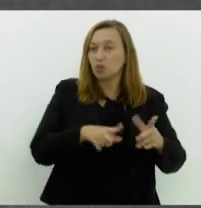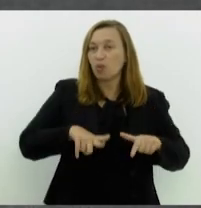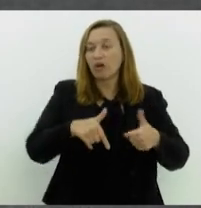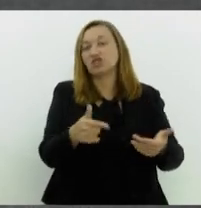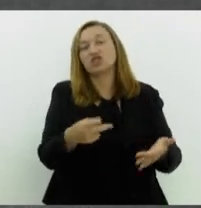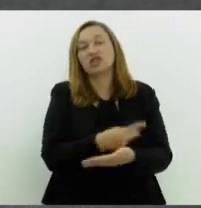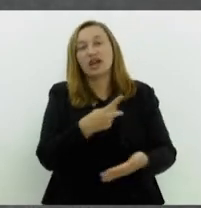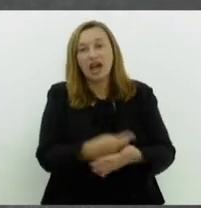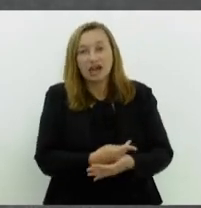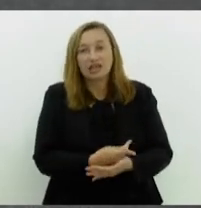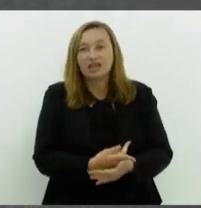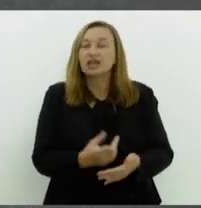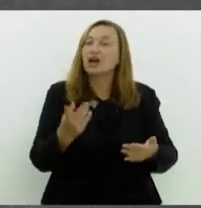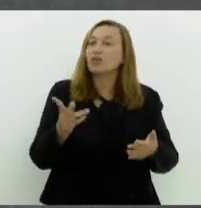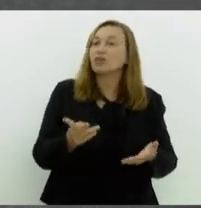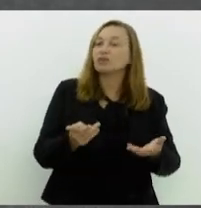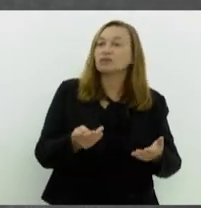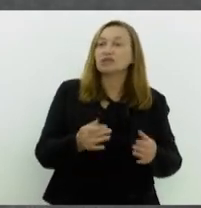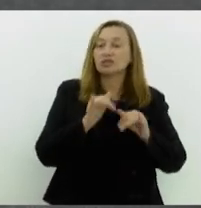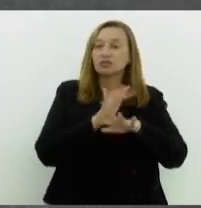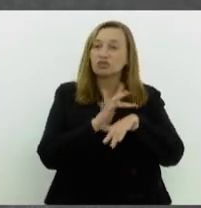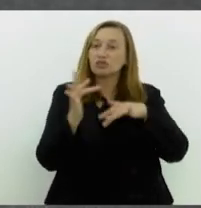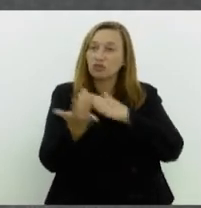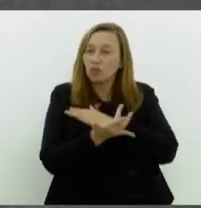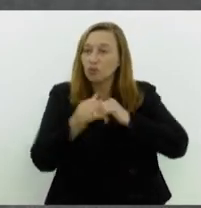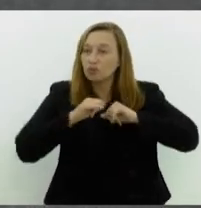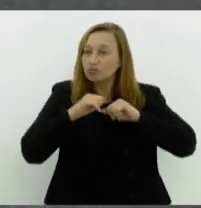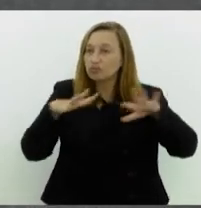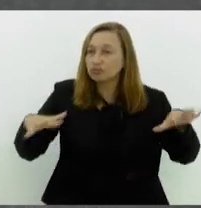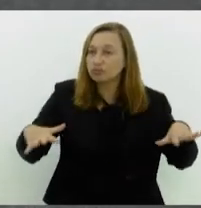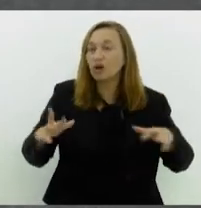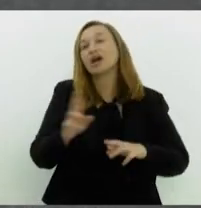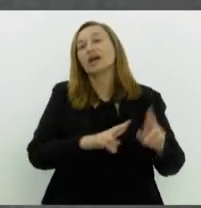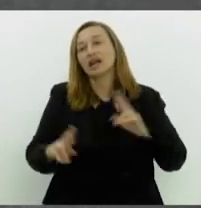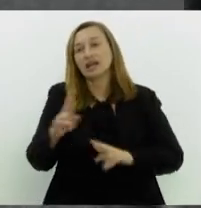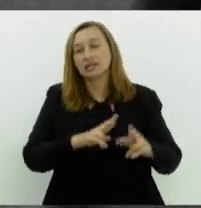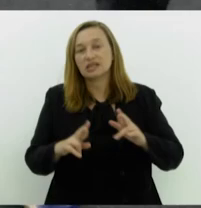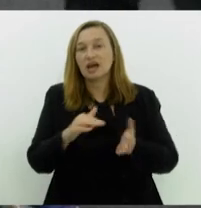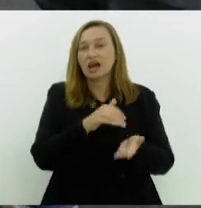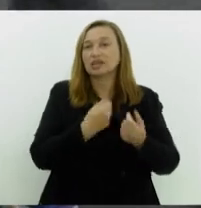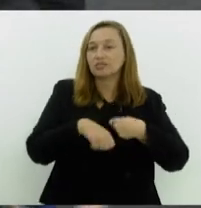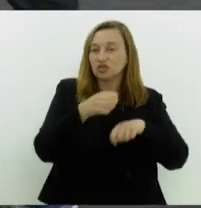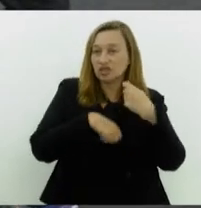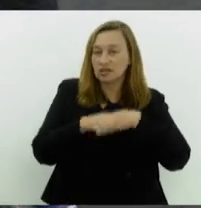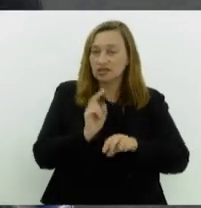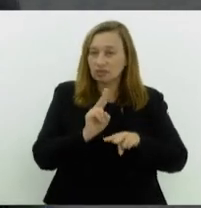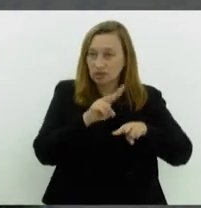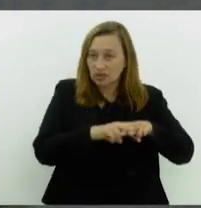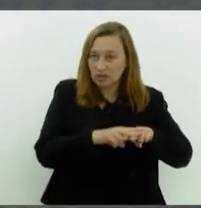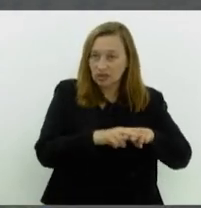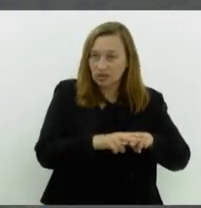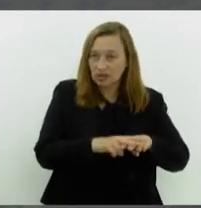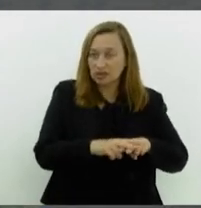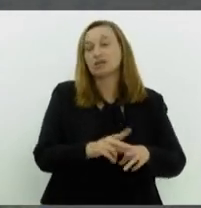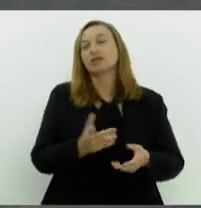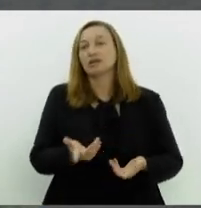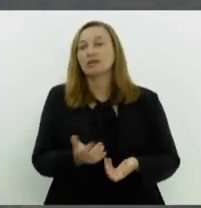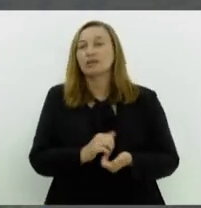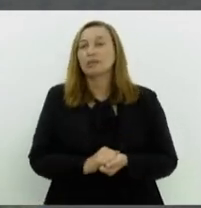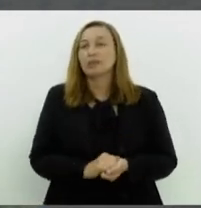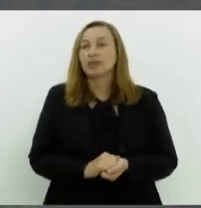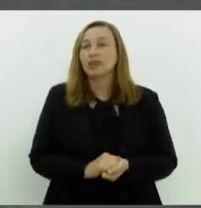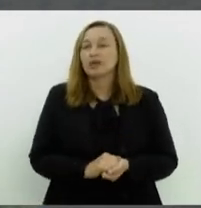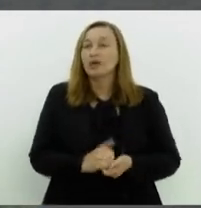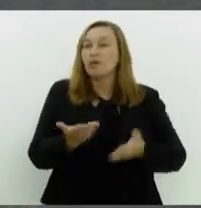semanalmente acontecendo, sendo divulgadas em relação à administração penitenciária. Uma carreira fundamental é